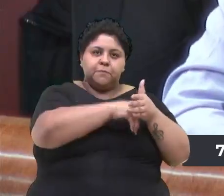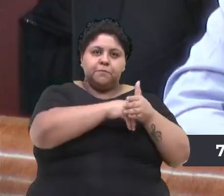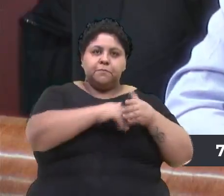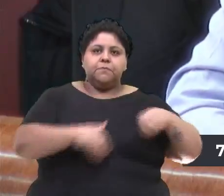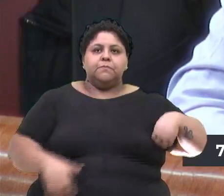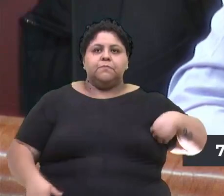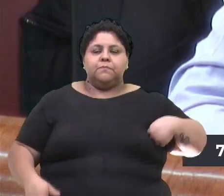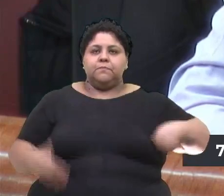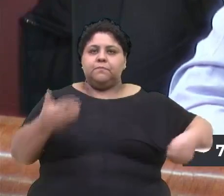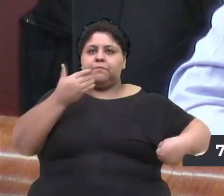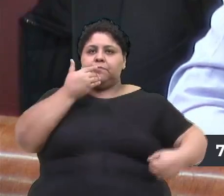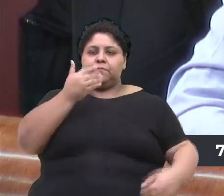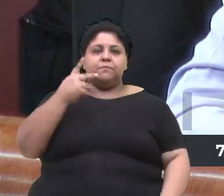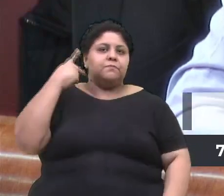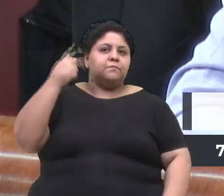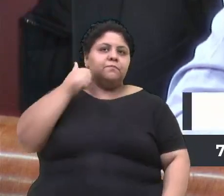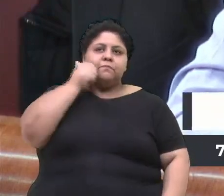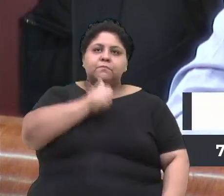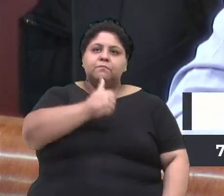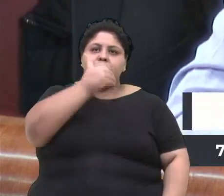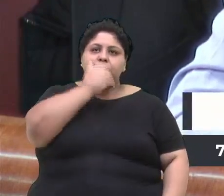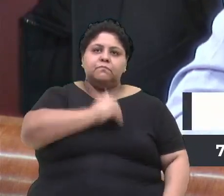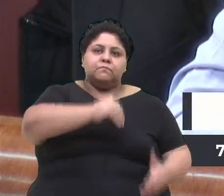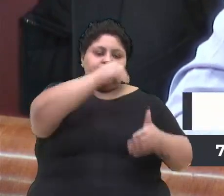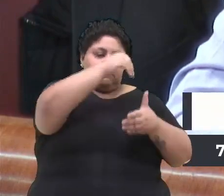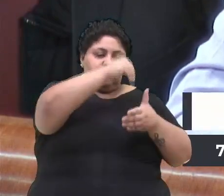votação. Solicito os vereadores e vereadoras que registrem seus votos.